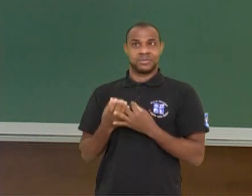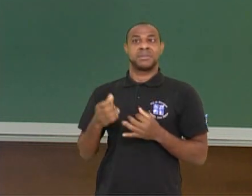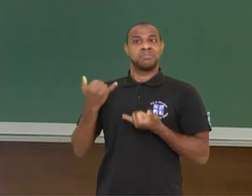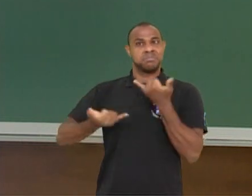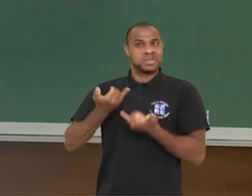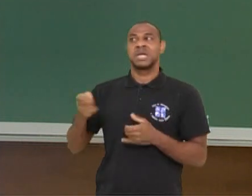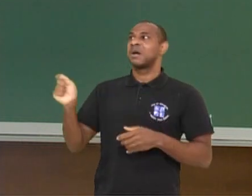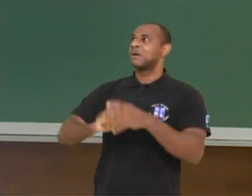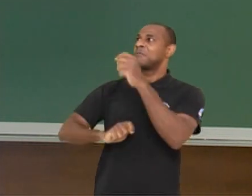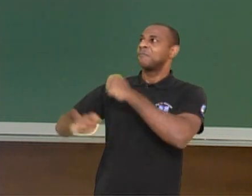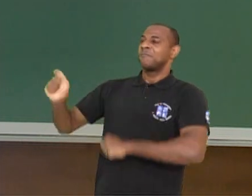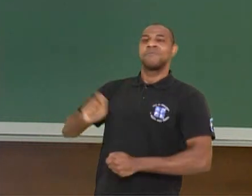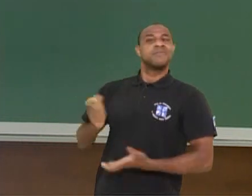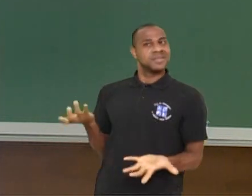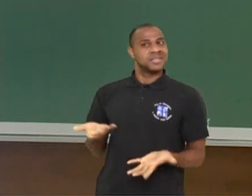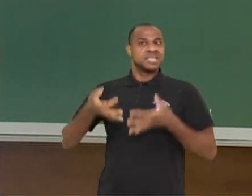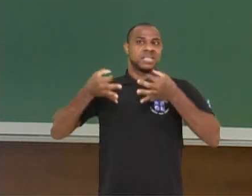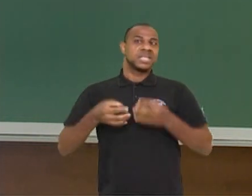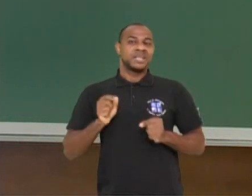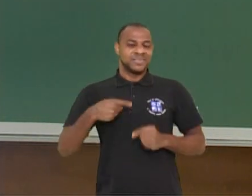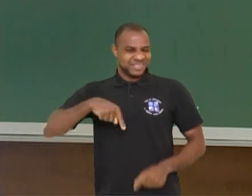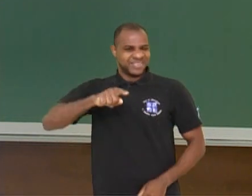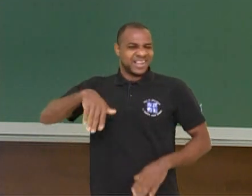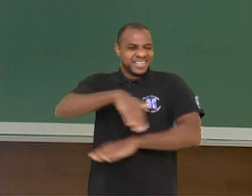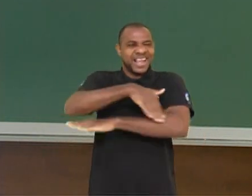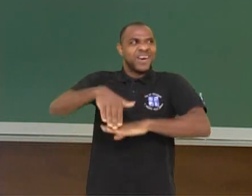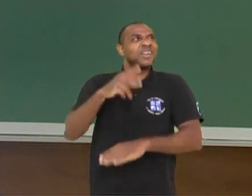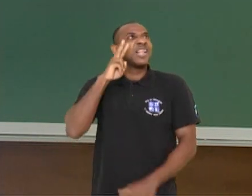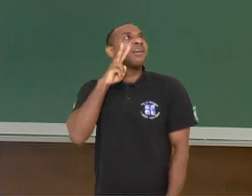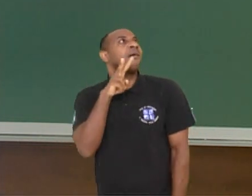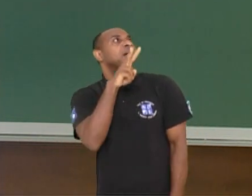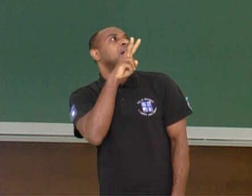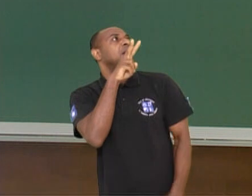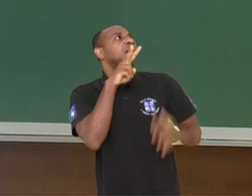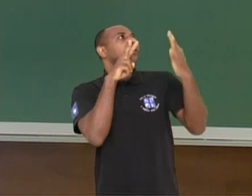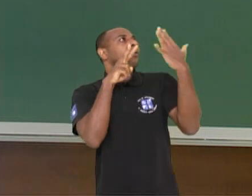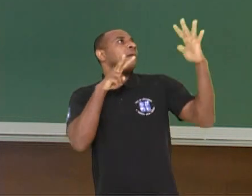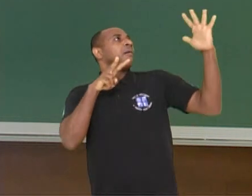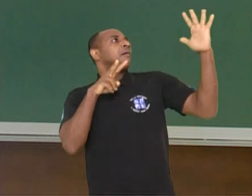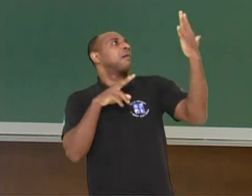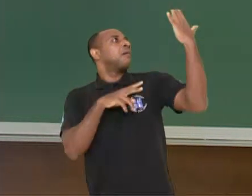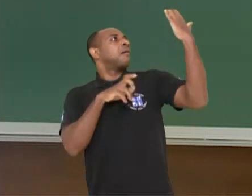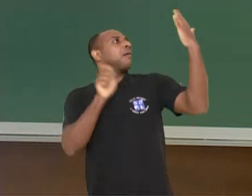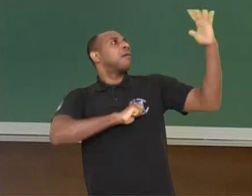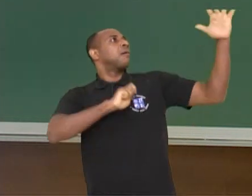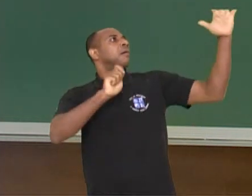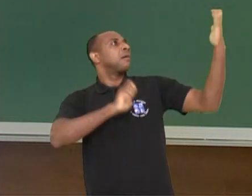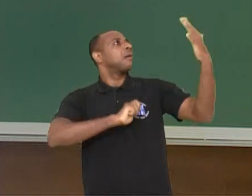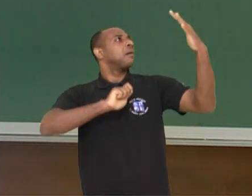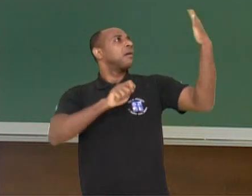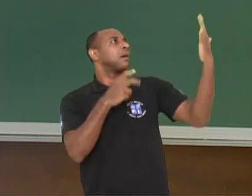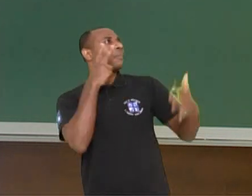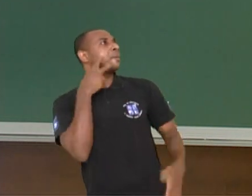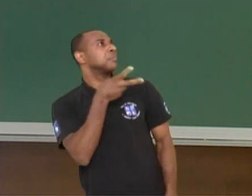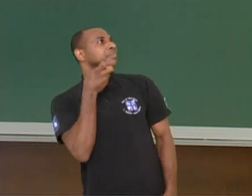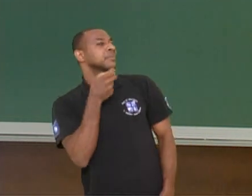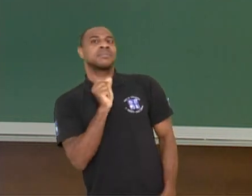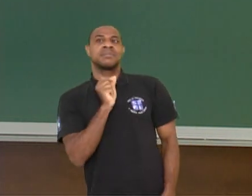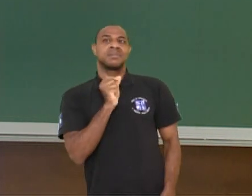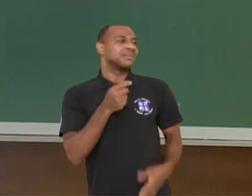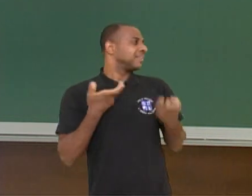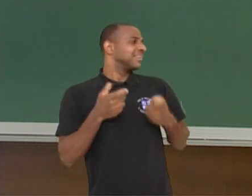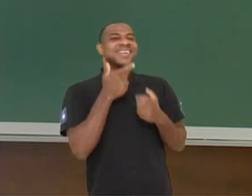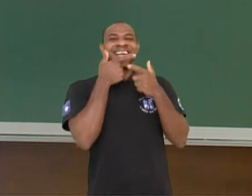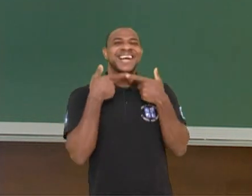E, com toda certeza, quando você passa na rua, quando você verifica num parque que as pessoas estão empinando pipa, coloca